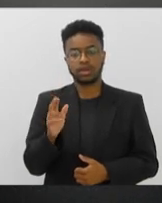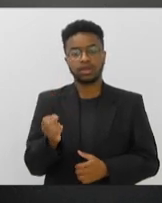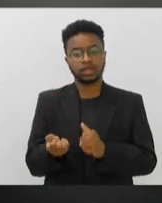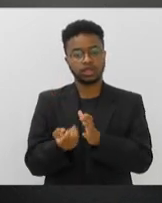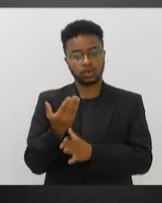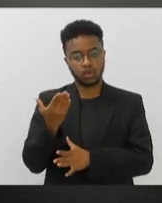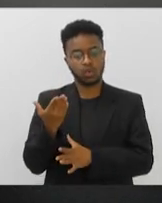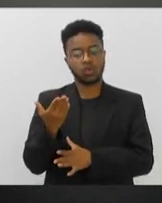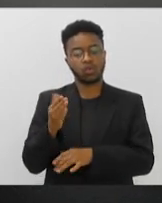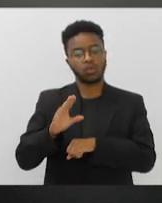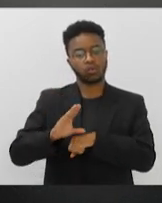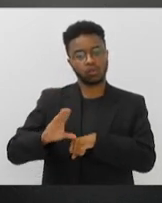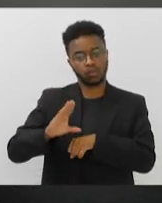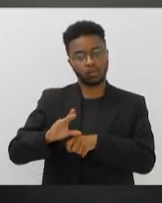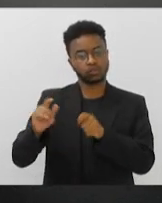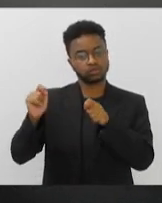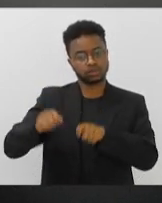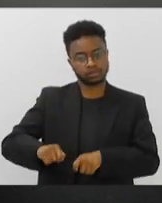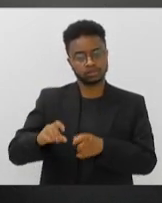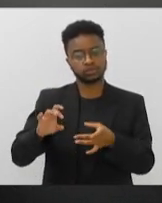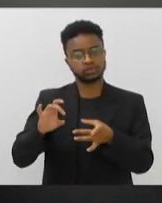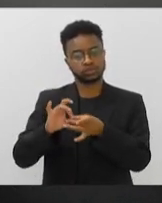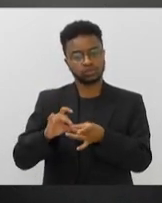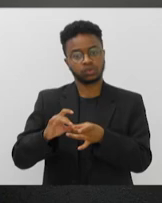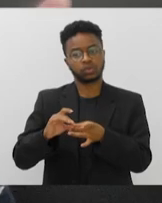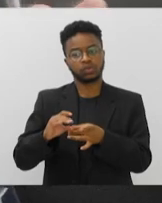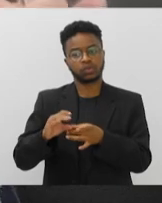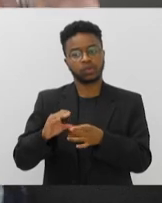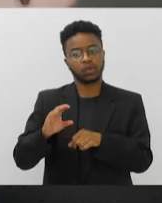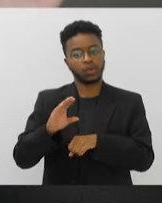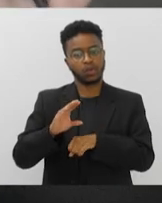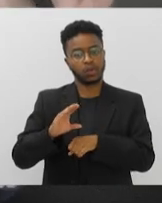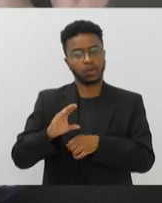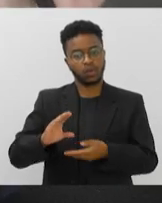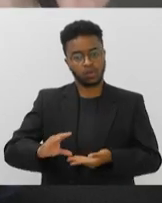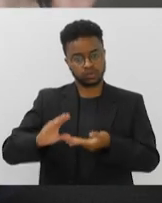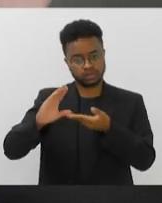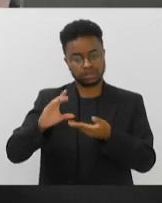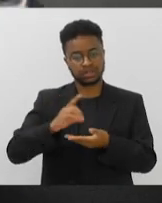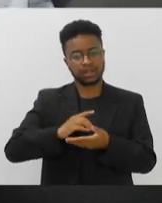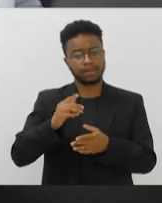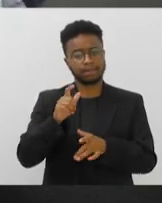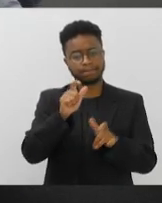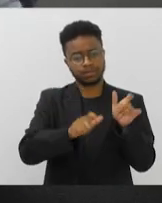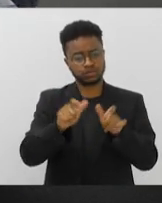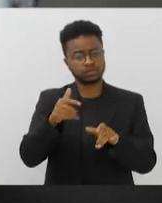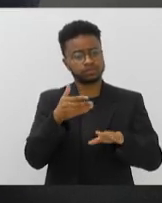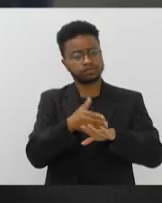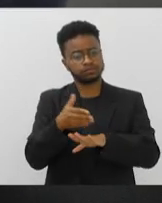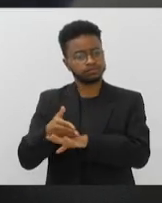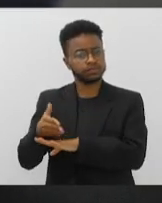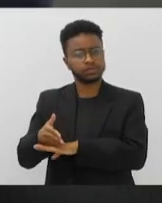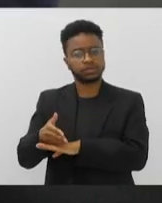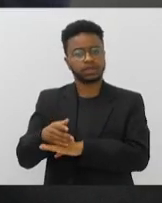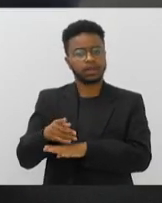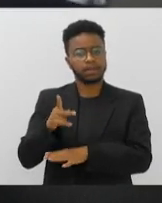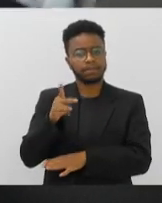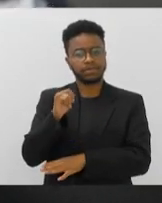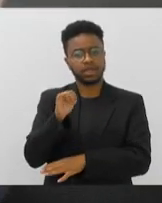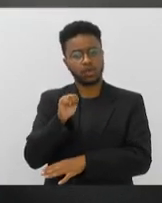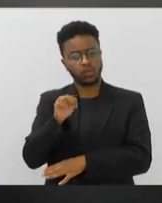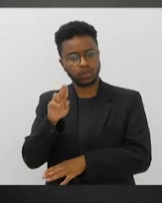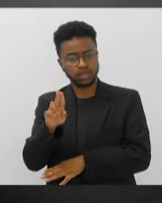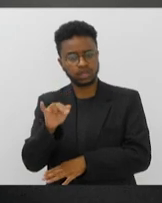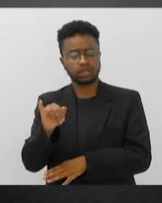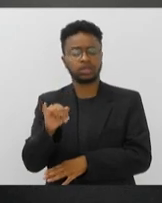capacitação pelo Conselho Estadual de direitos aberta pro Brasil inteiro tinha gente de de conselho do do Piauí Tocantins